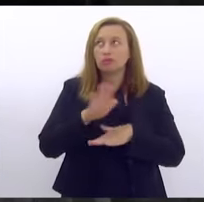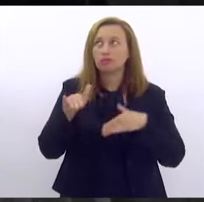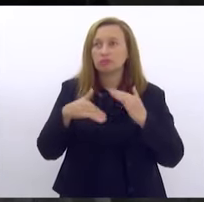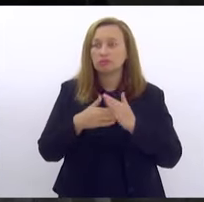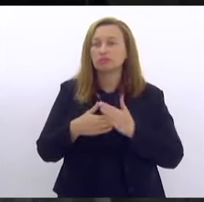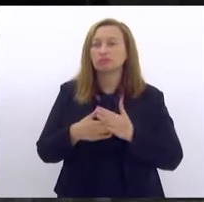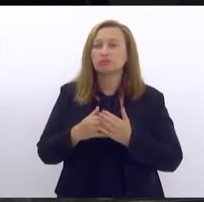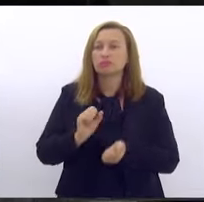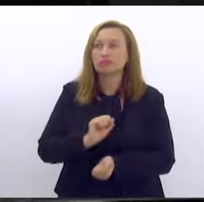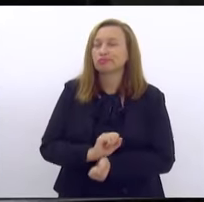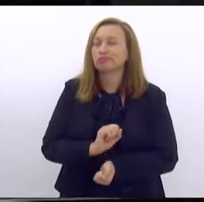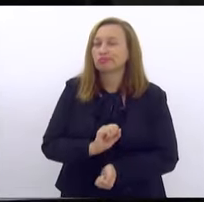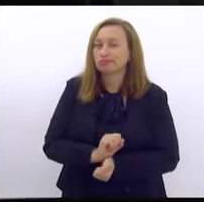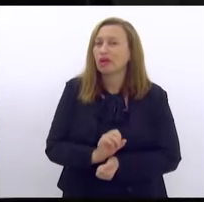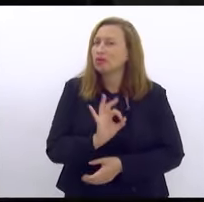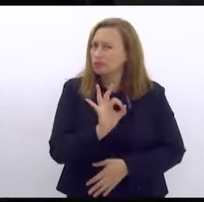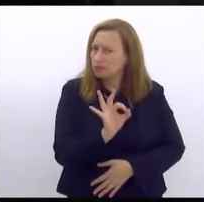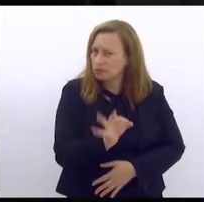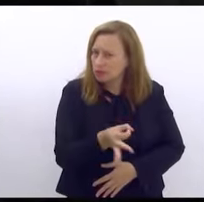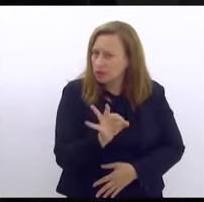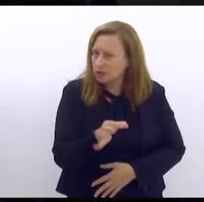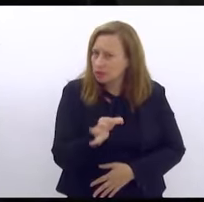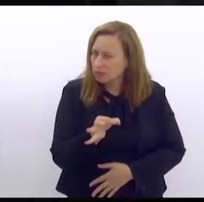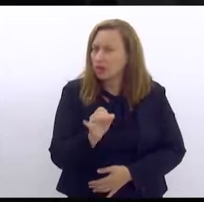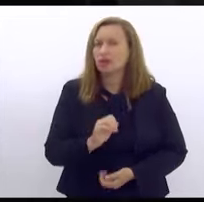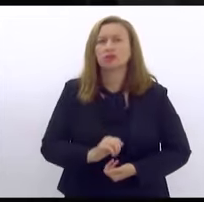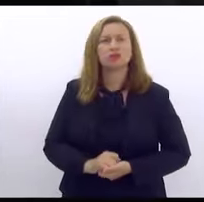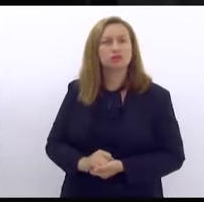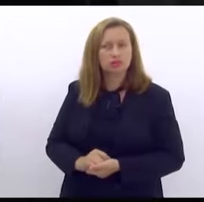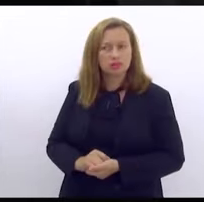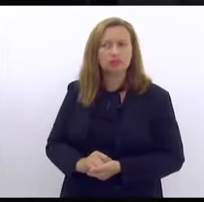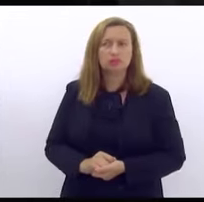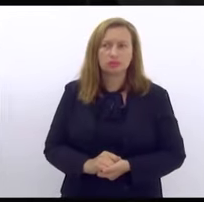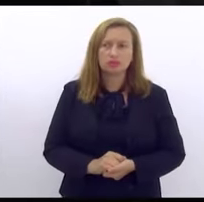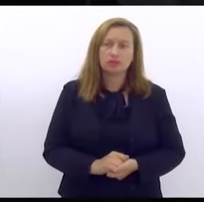espera e que, obviamente, diz sobre